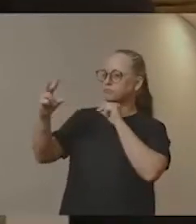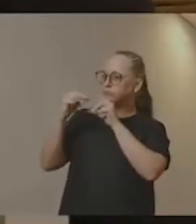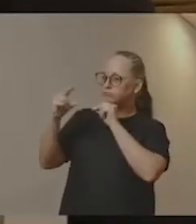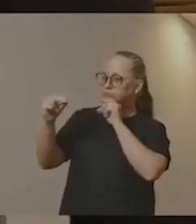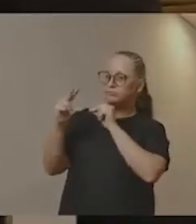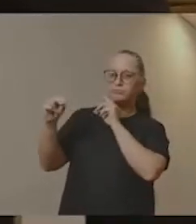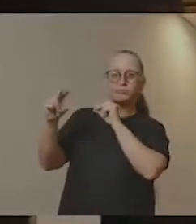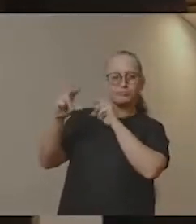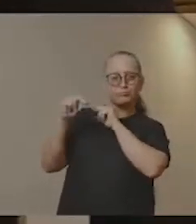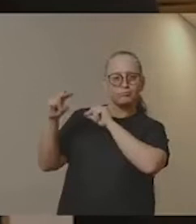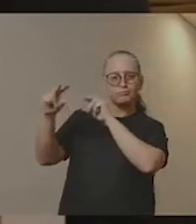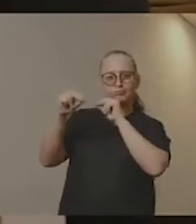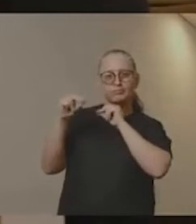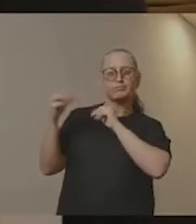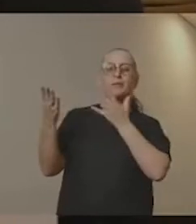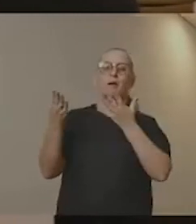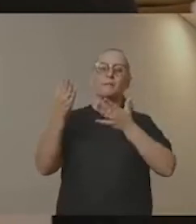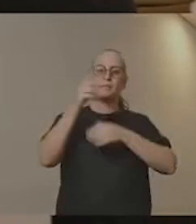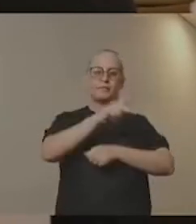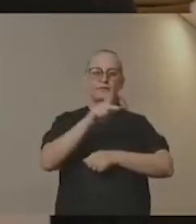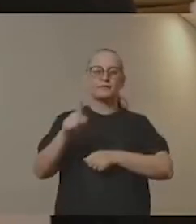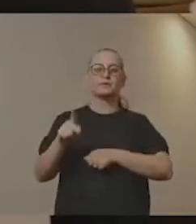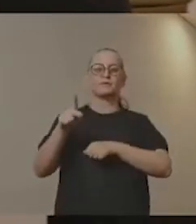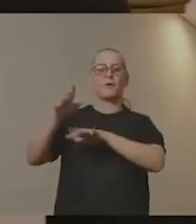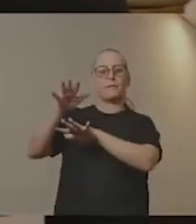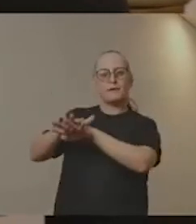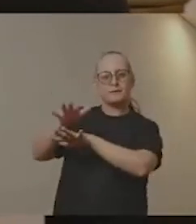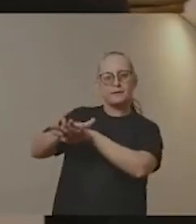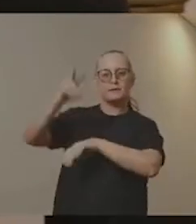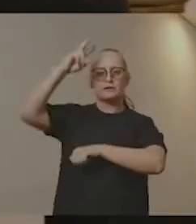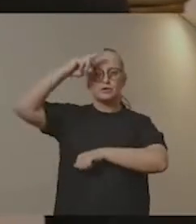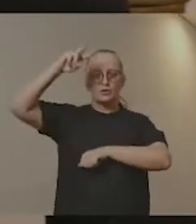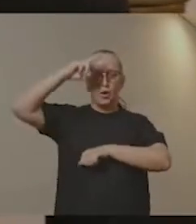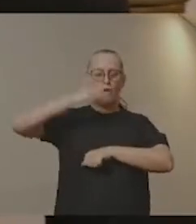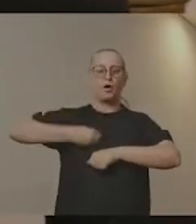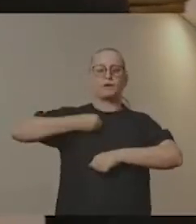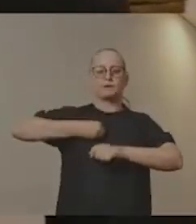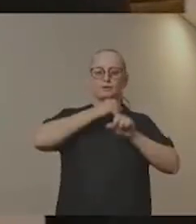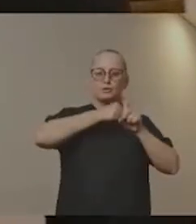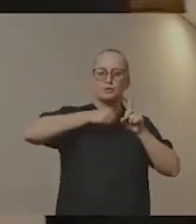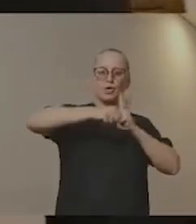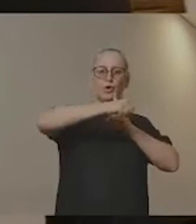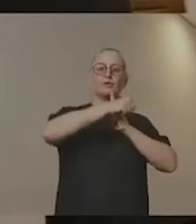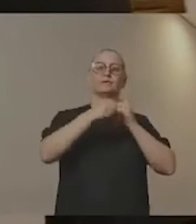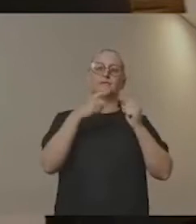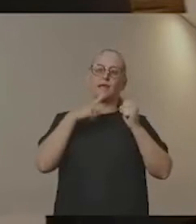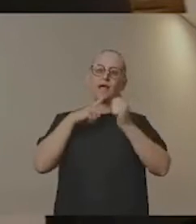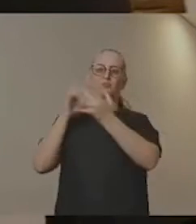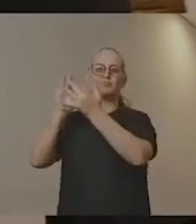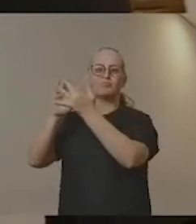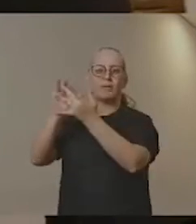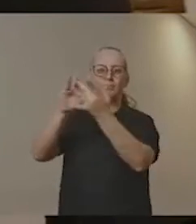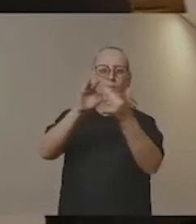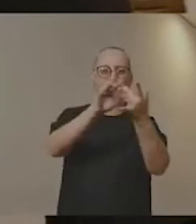social, quando você tem essa conversa com seu professor um pouco mais íntimo, você descobre que na escola é o lugar de não